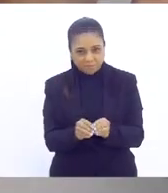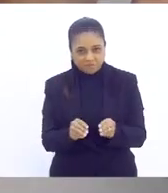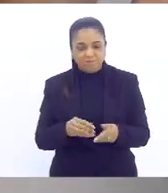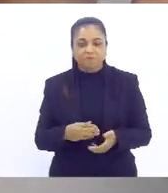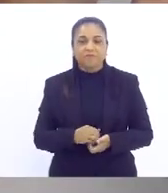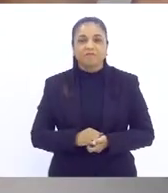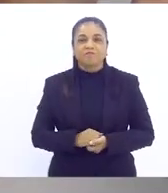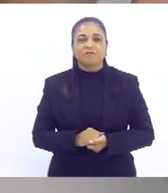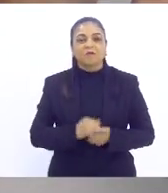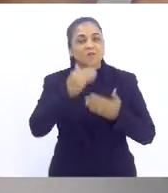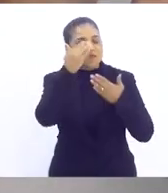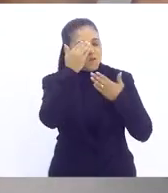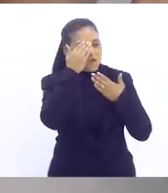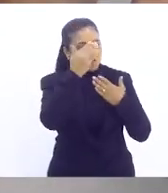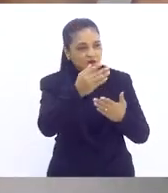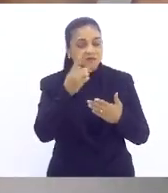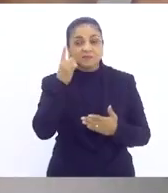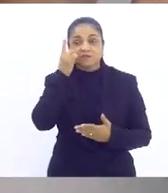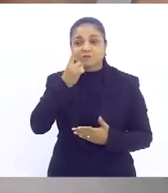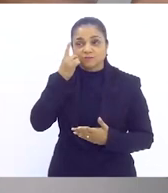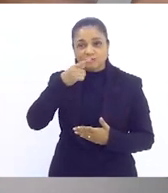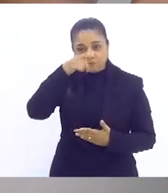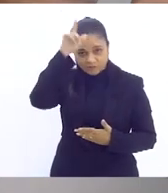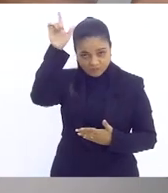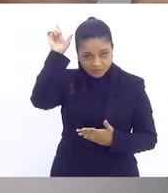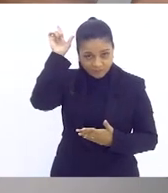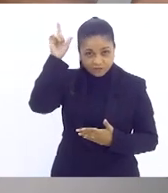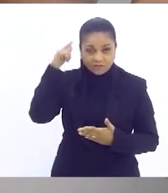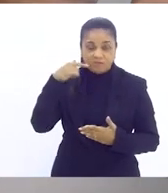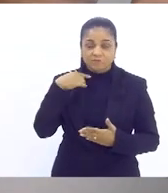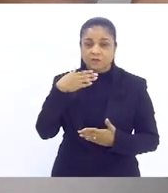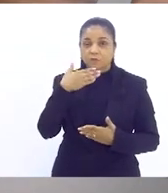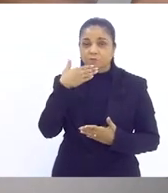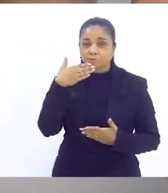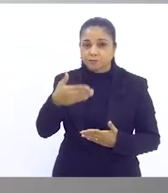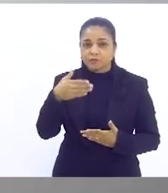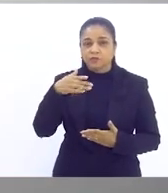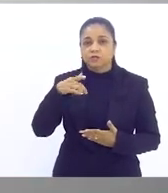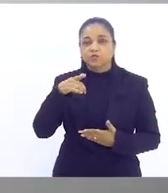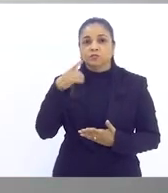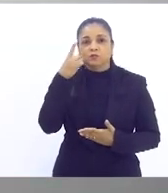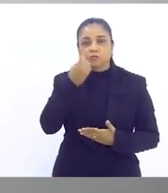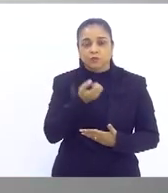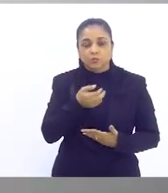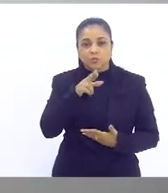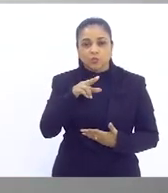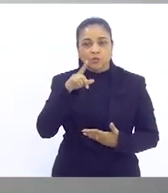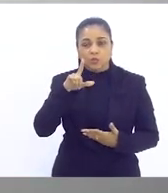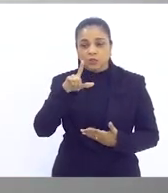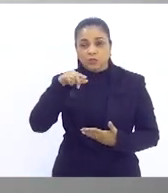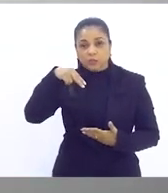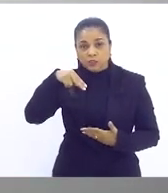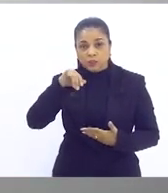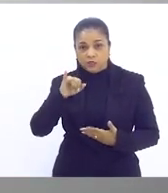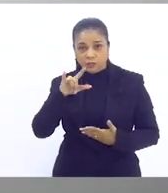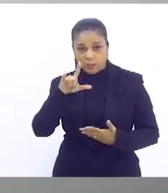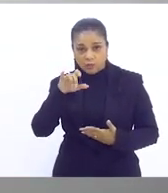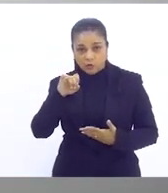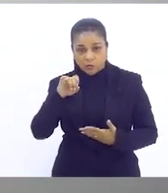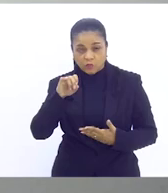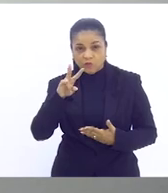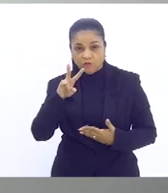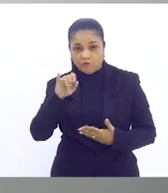Obrigada Deputado Luiz Paulo pediu que o Dr Nilo Ovídio passar o microfone aqui para o Dr Nilo que ele queria